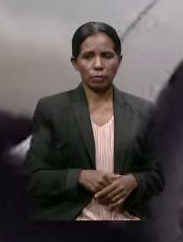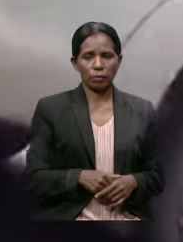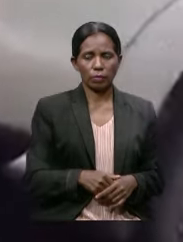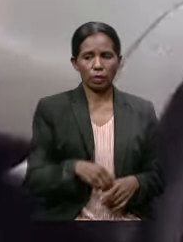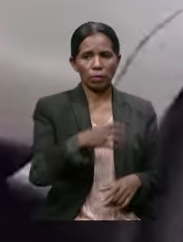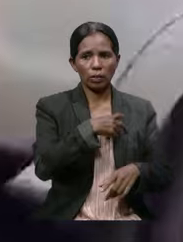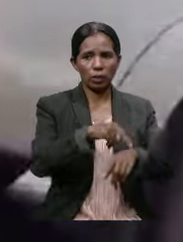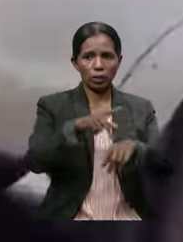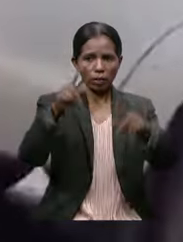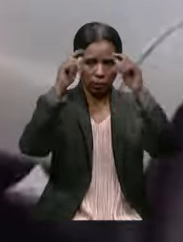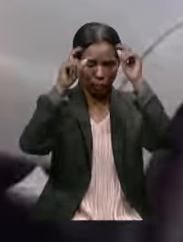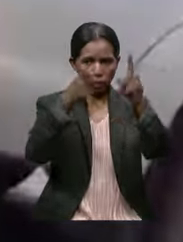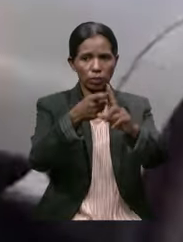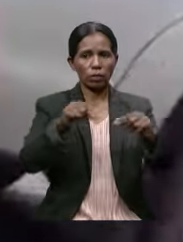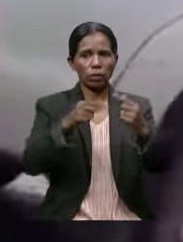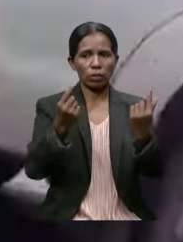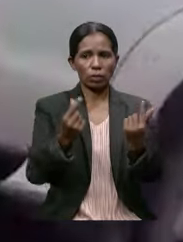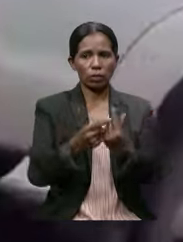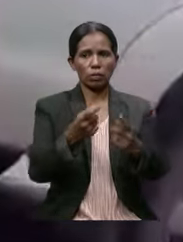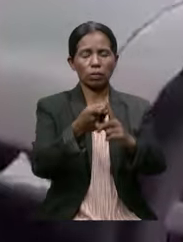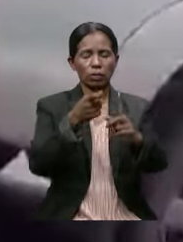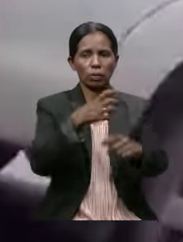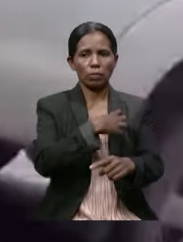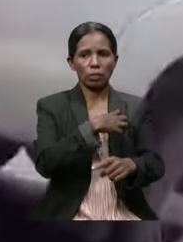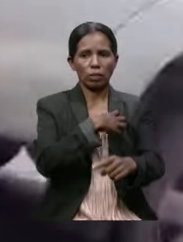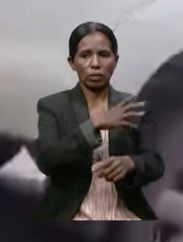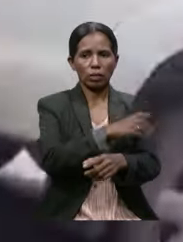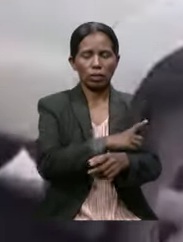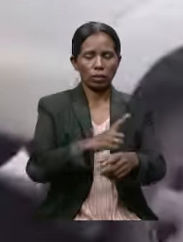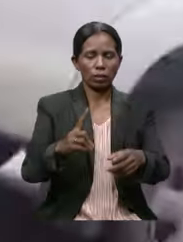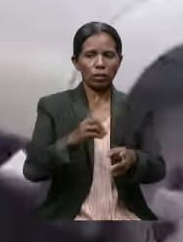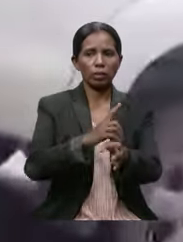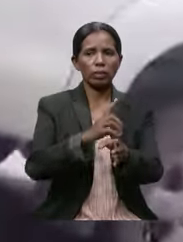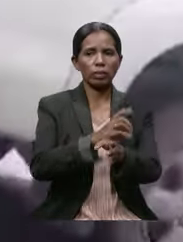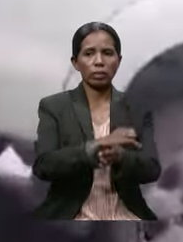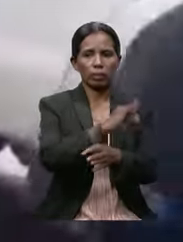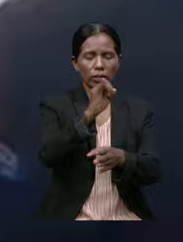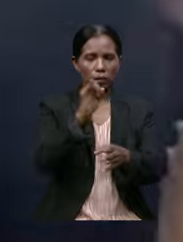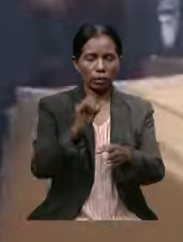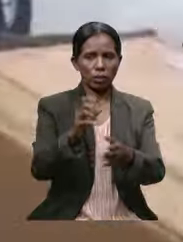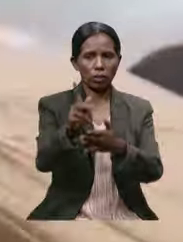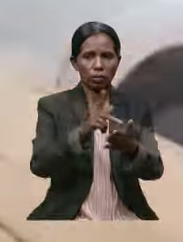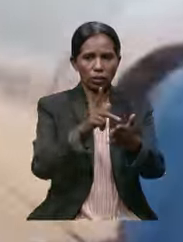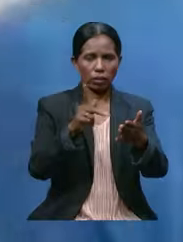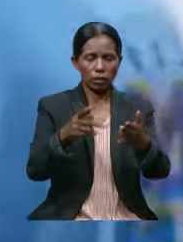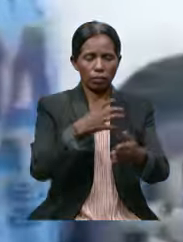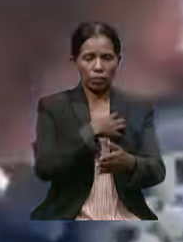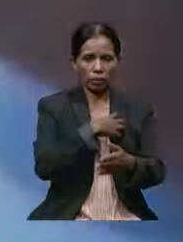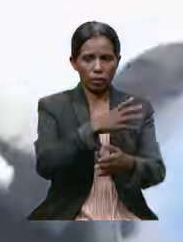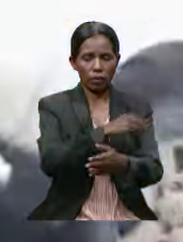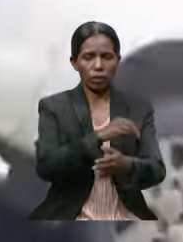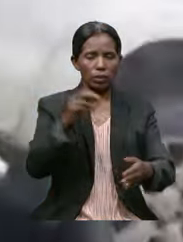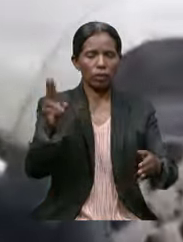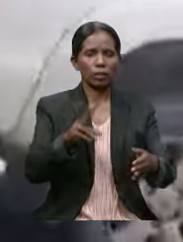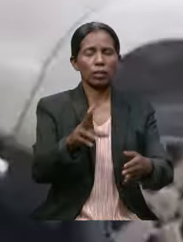Polícia Nacional Timor-Leste e a equipa conjunta composta por Polícia Departamento de Investigação Criminal Nacional, Departamento de Informação Polícia, Unidade